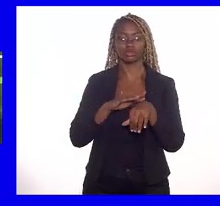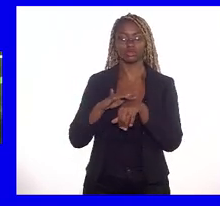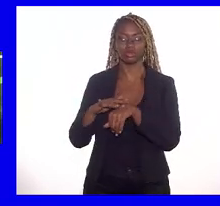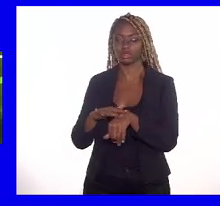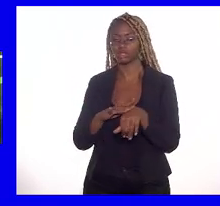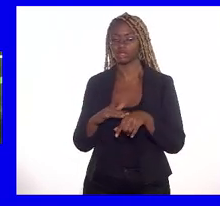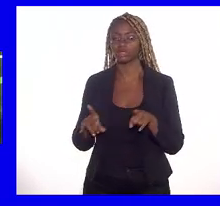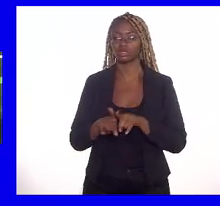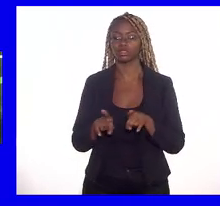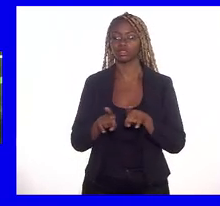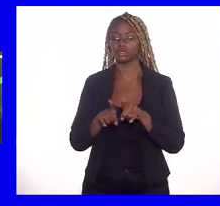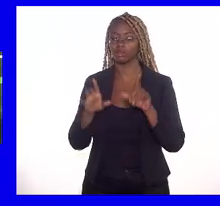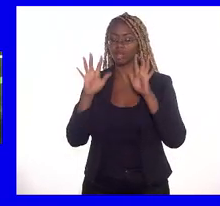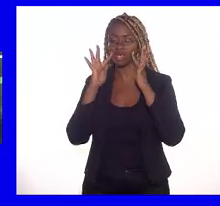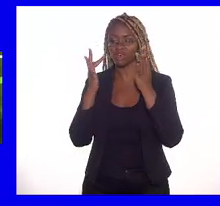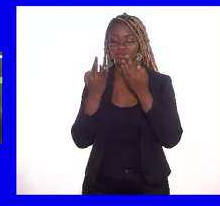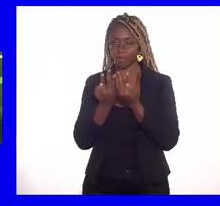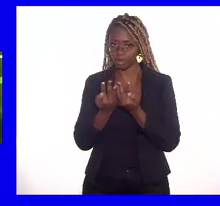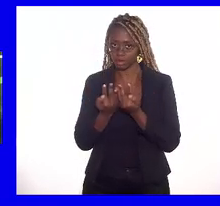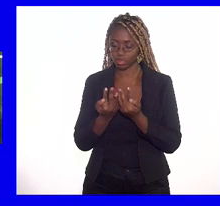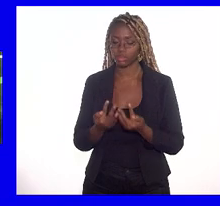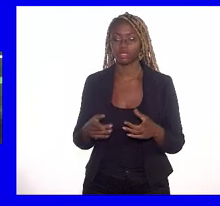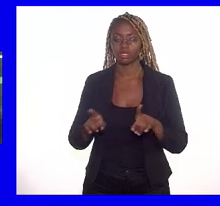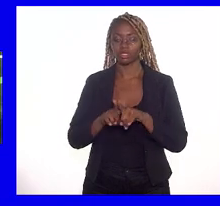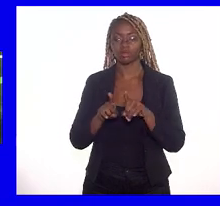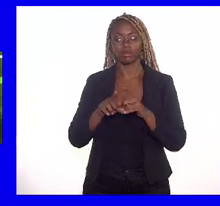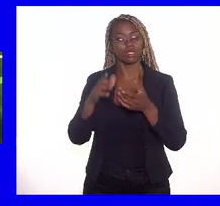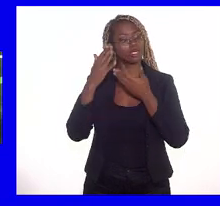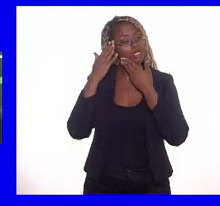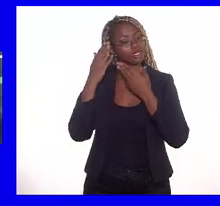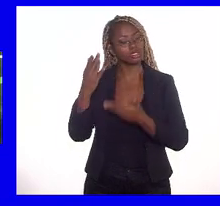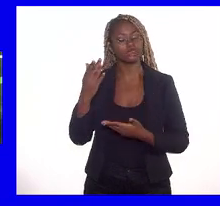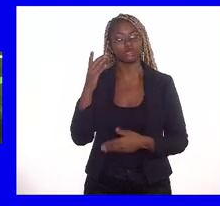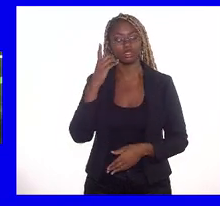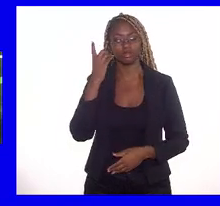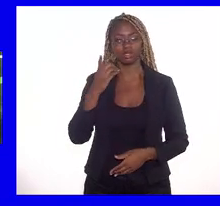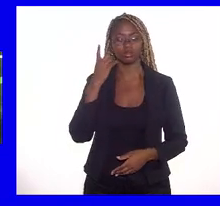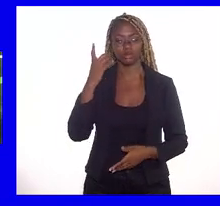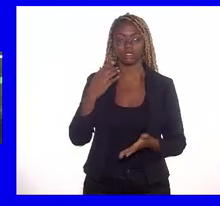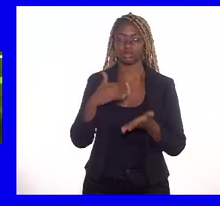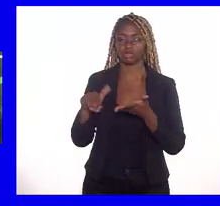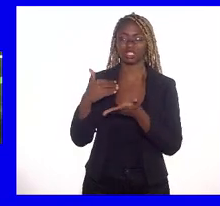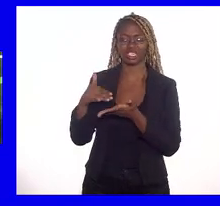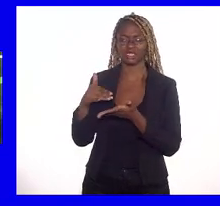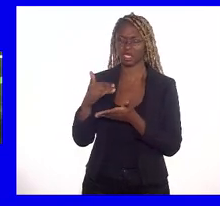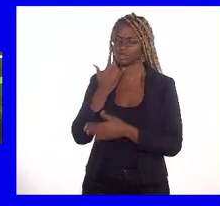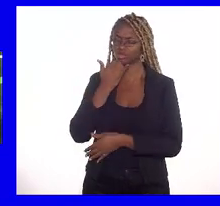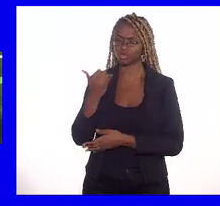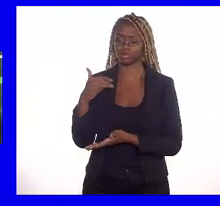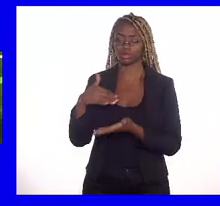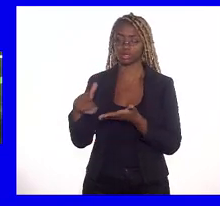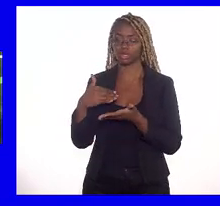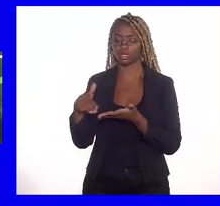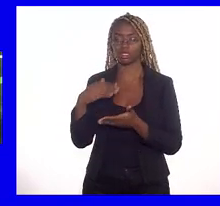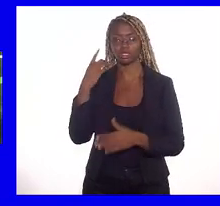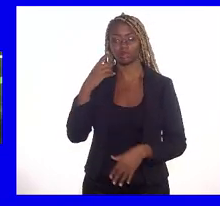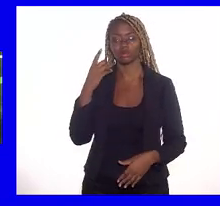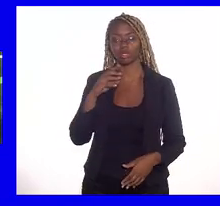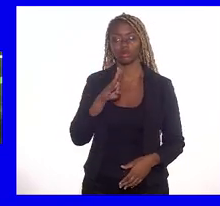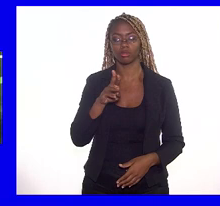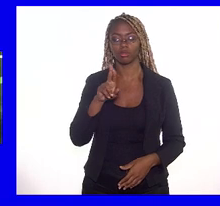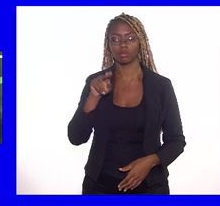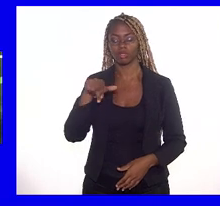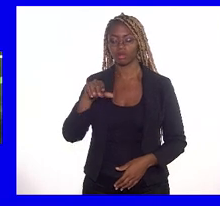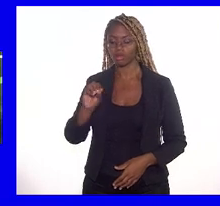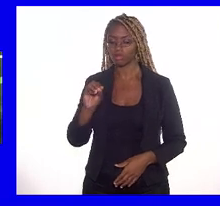às famílias. Gostaria também de agradecer ao deputado, ao secretário, nosso querido deputado Bruno Dauaire, né,